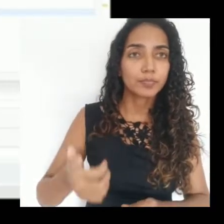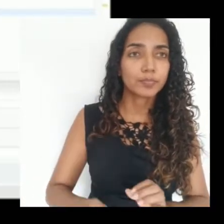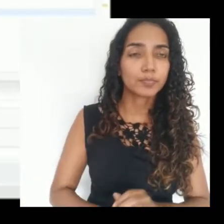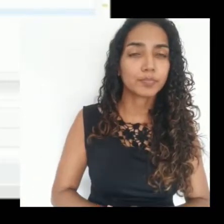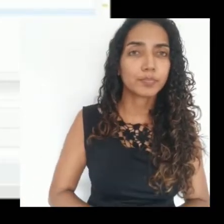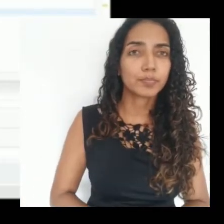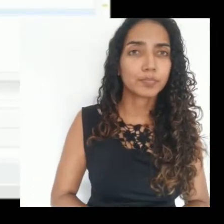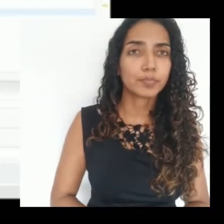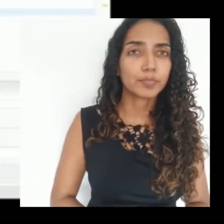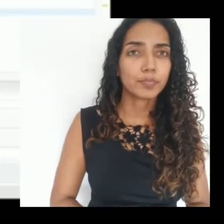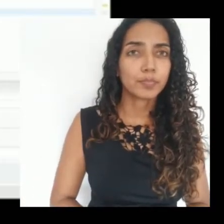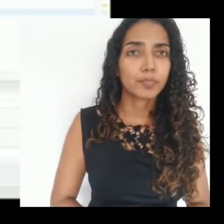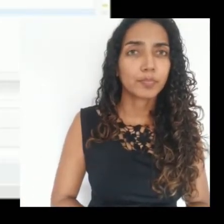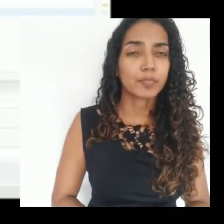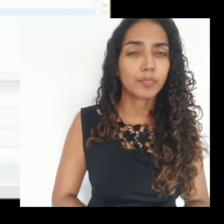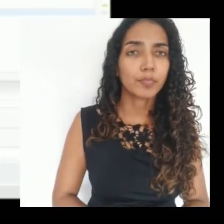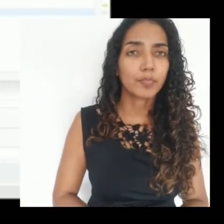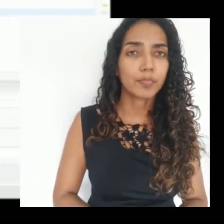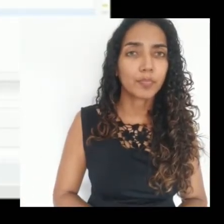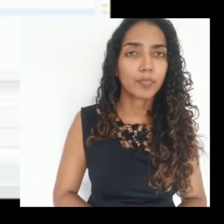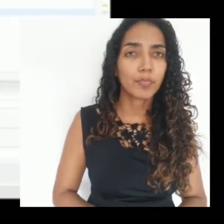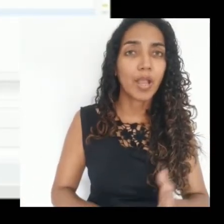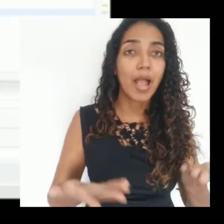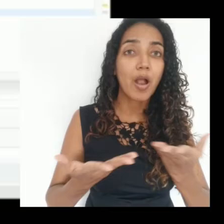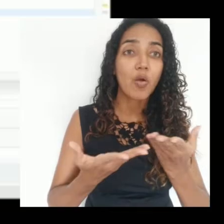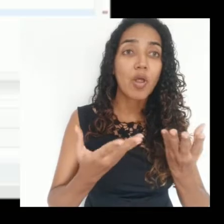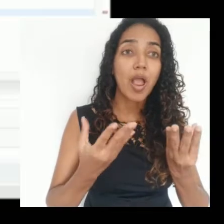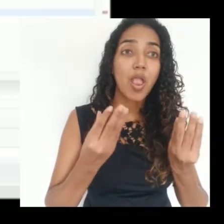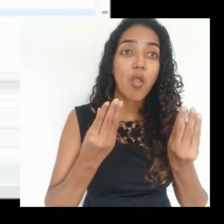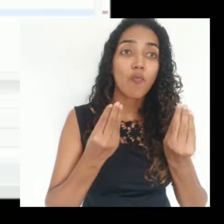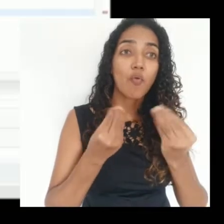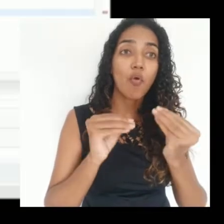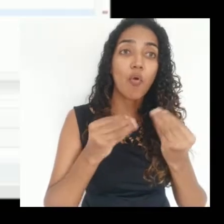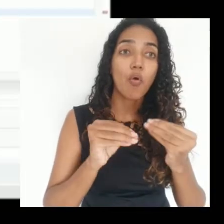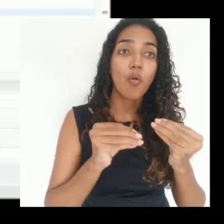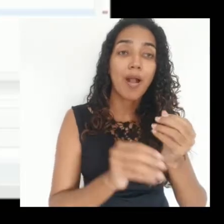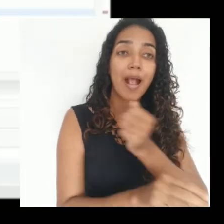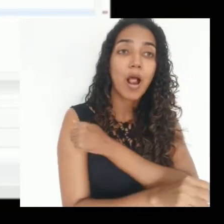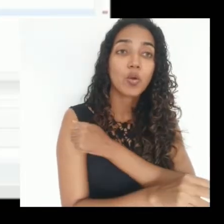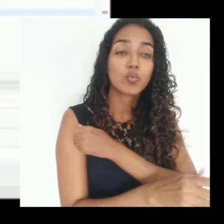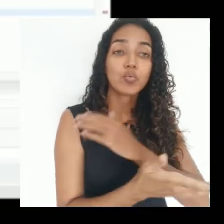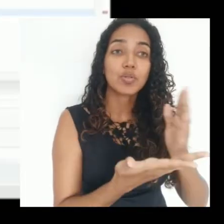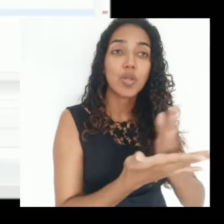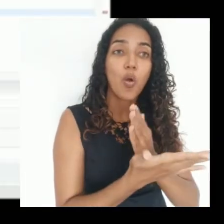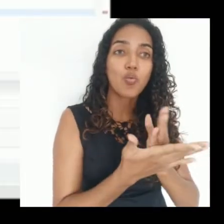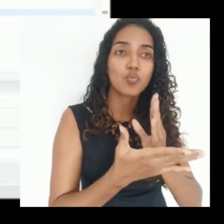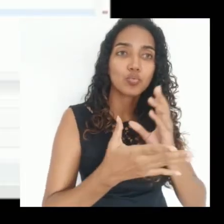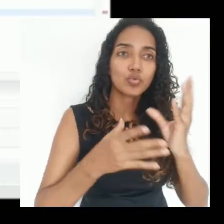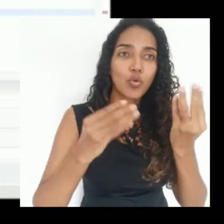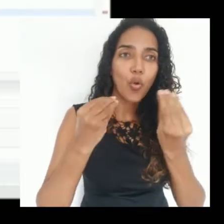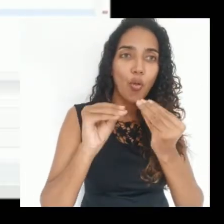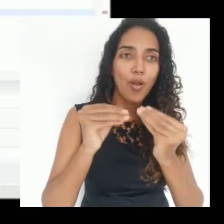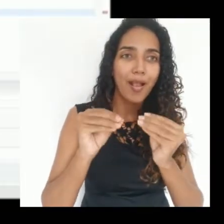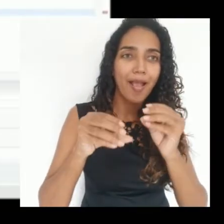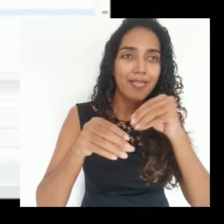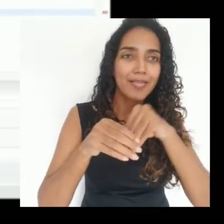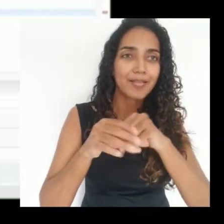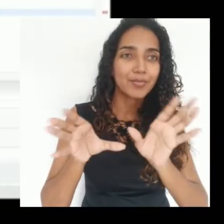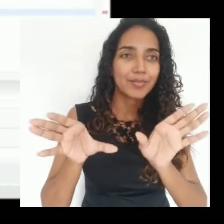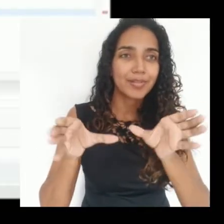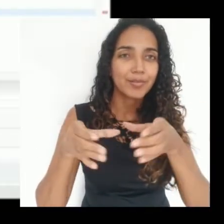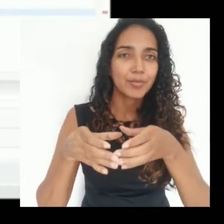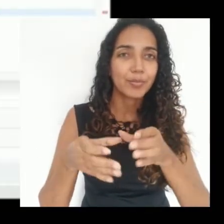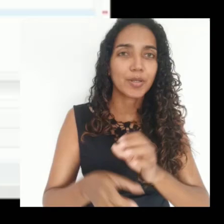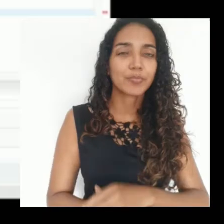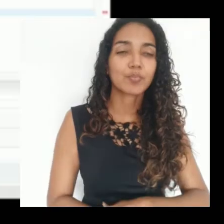vou adicionar aqui alguns alunos nessa turma. João, Nil, aluno. Como aqui a gente já